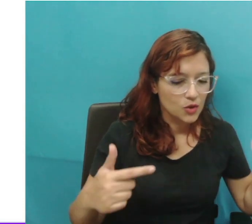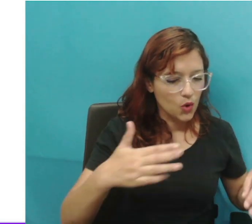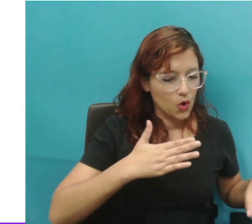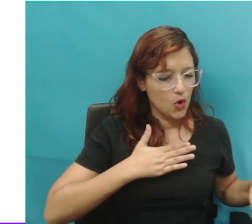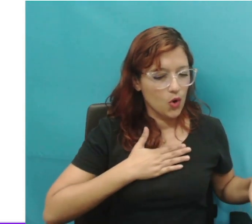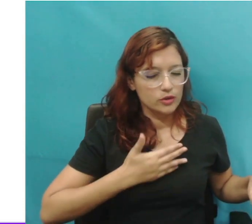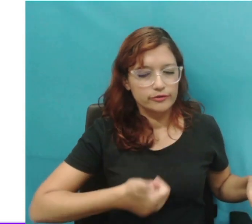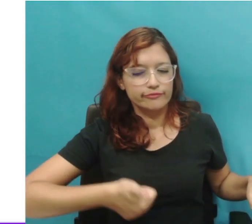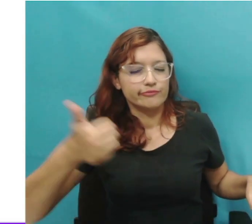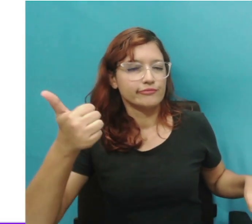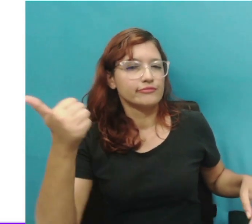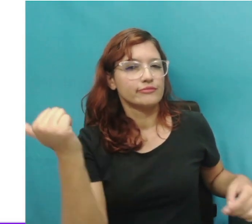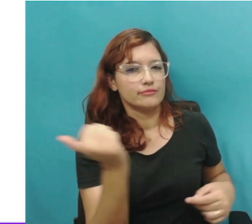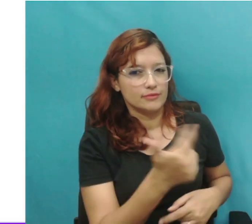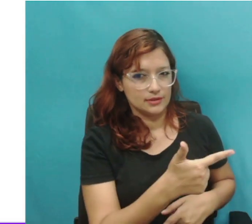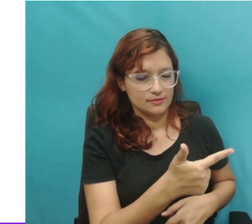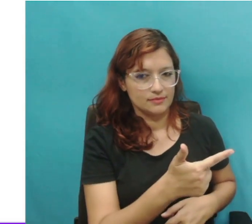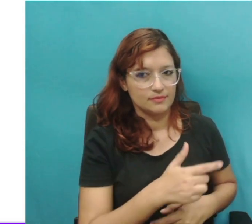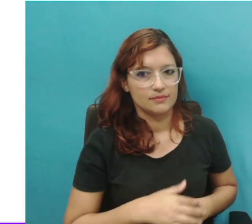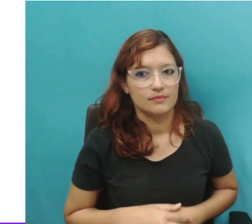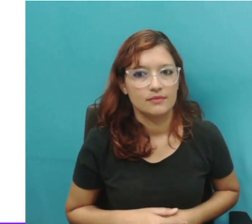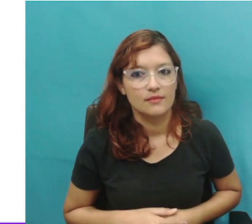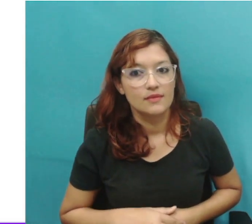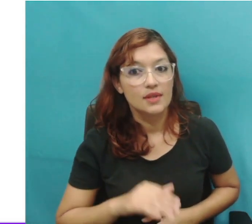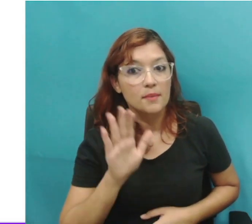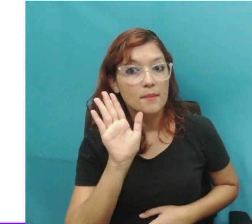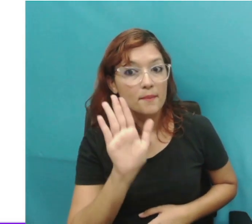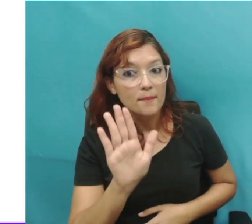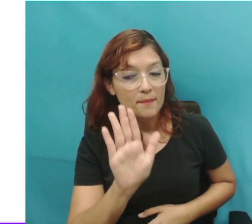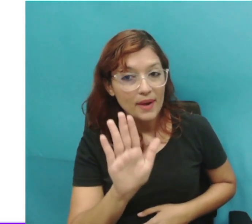do que de gatos.